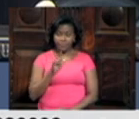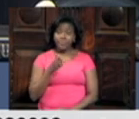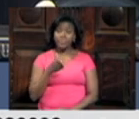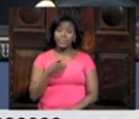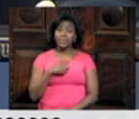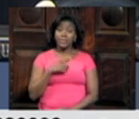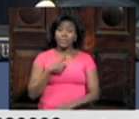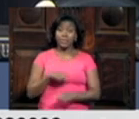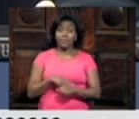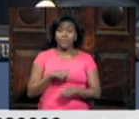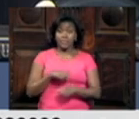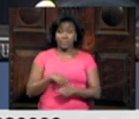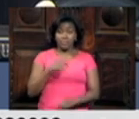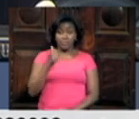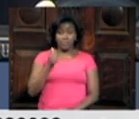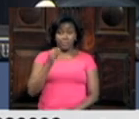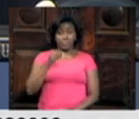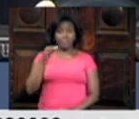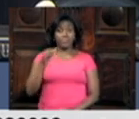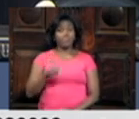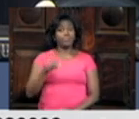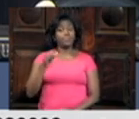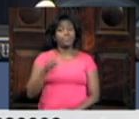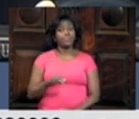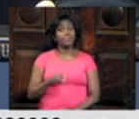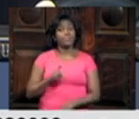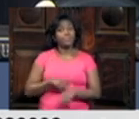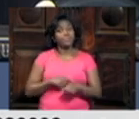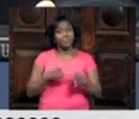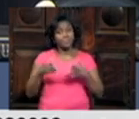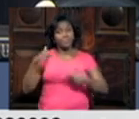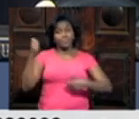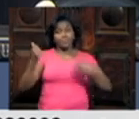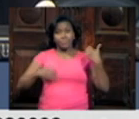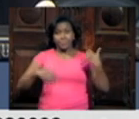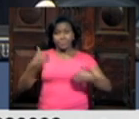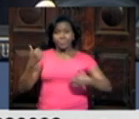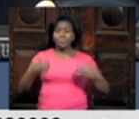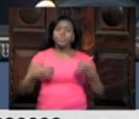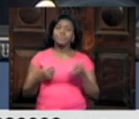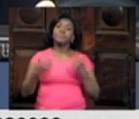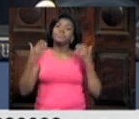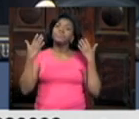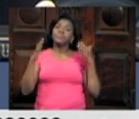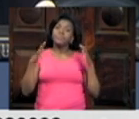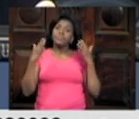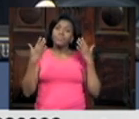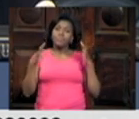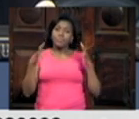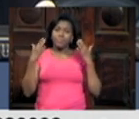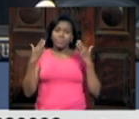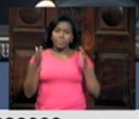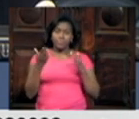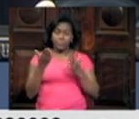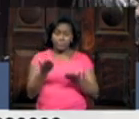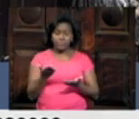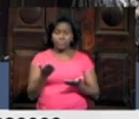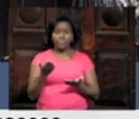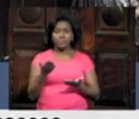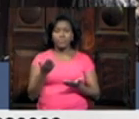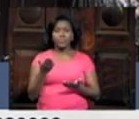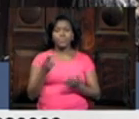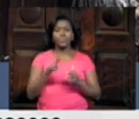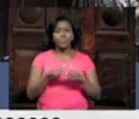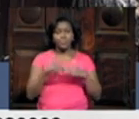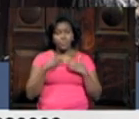dispõe de 10 minutos no tempo regimental. E aqui gostaria de parabenizar Vossa Excelência pela